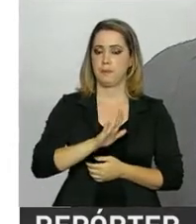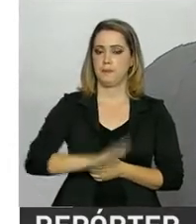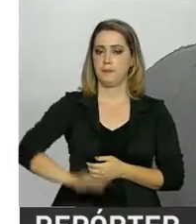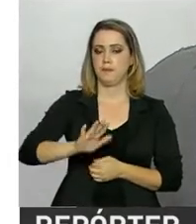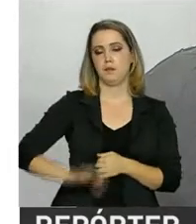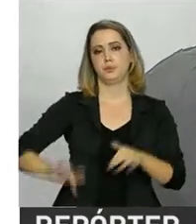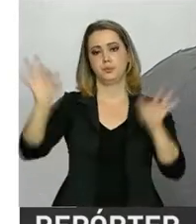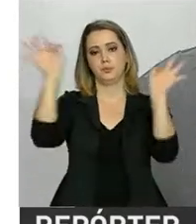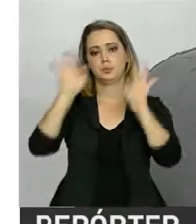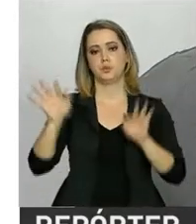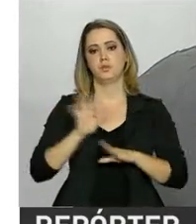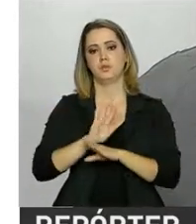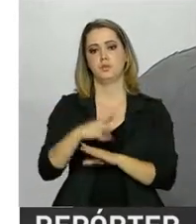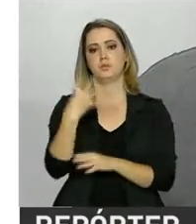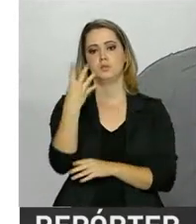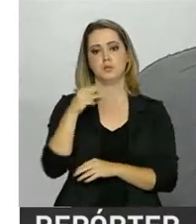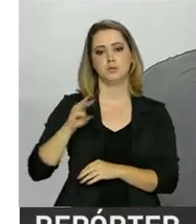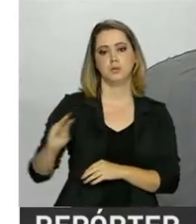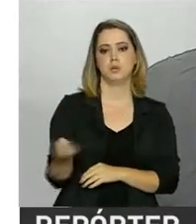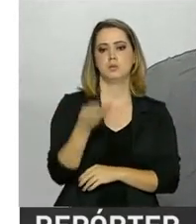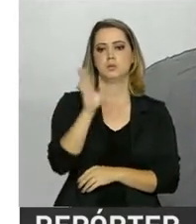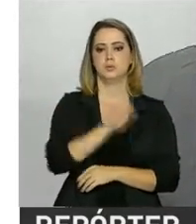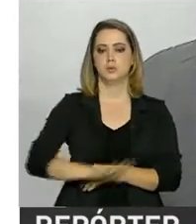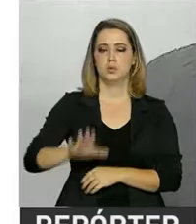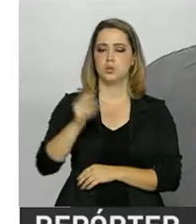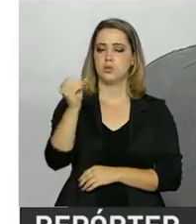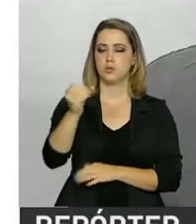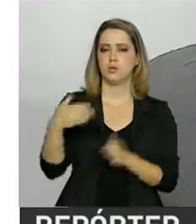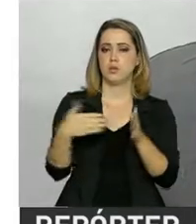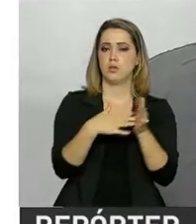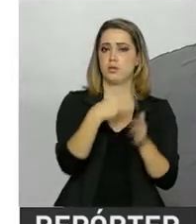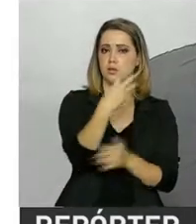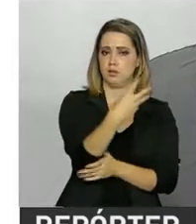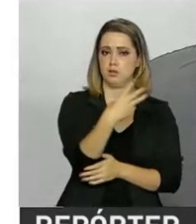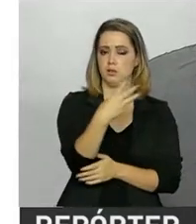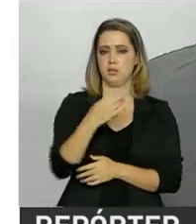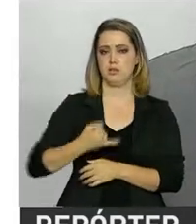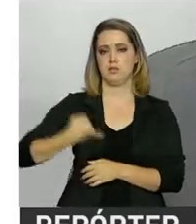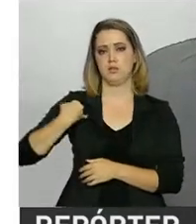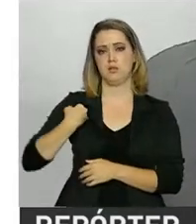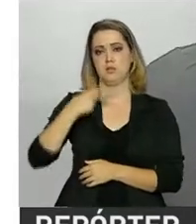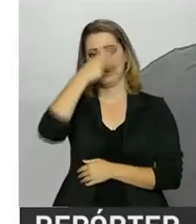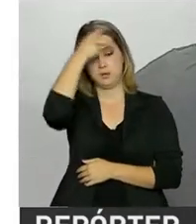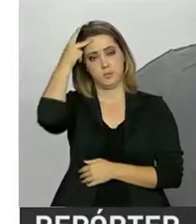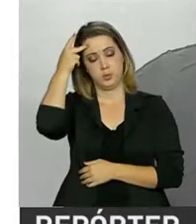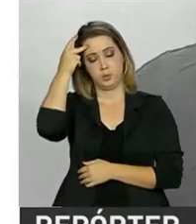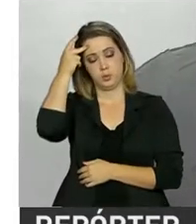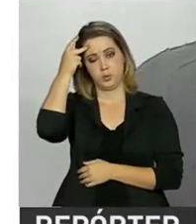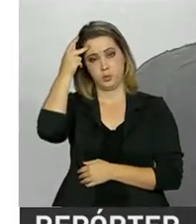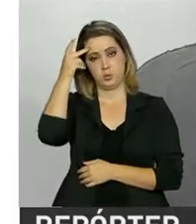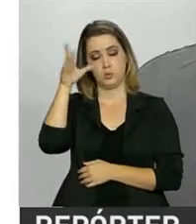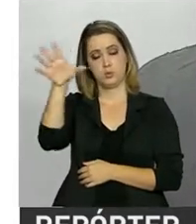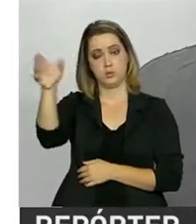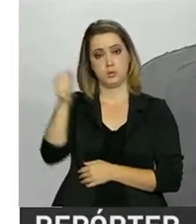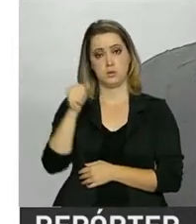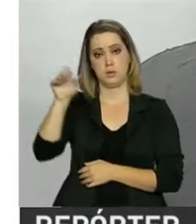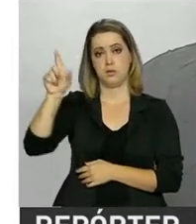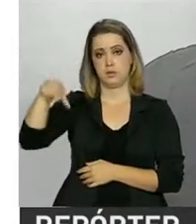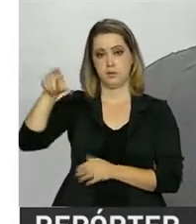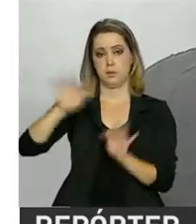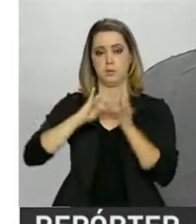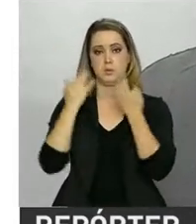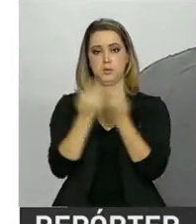4 milhões de crianças de 0 a 3 anos. O foco são os beneficiários do Bolsa Família e do benefício